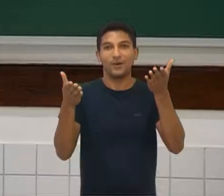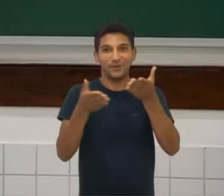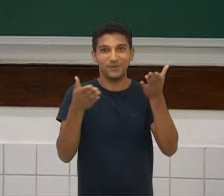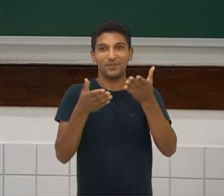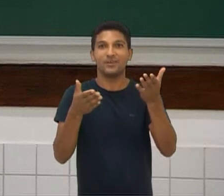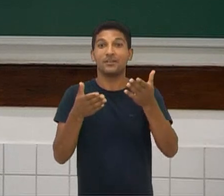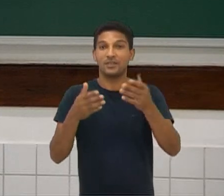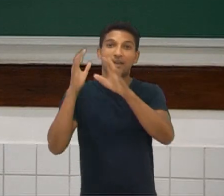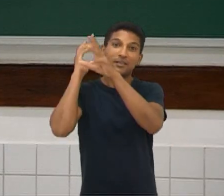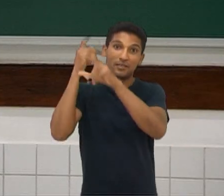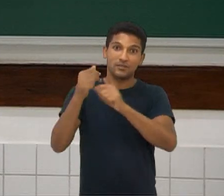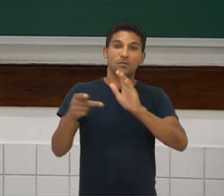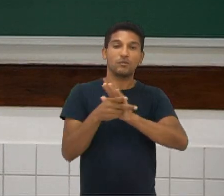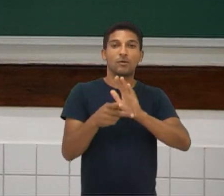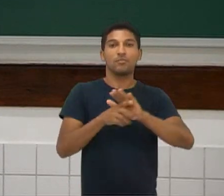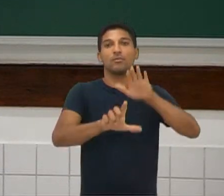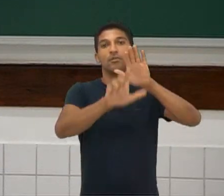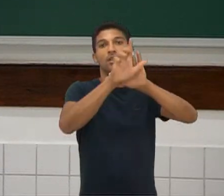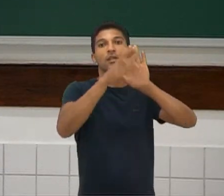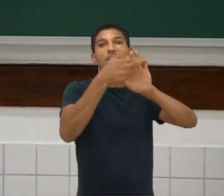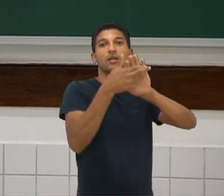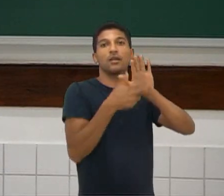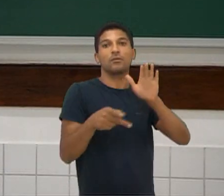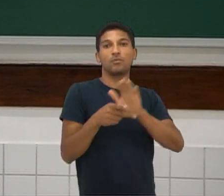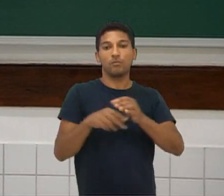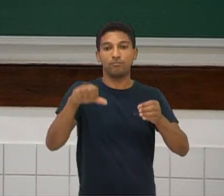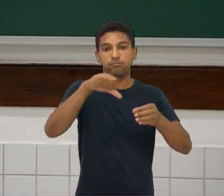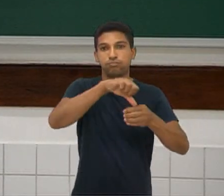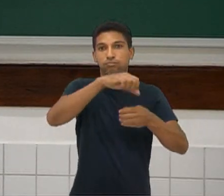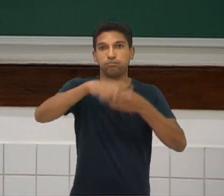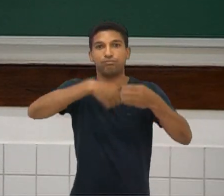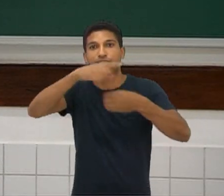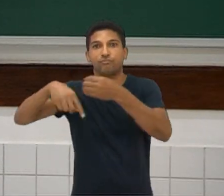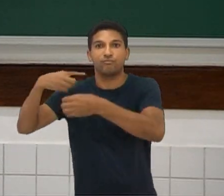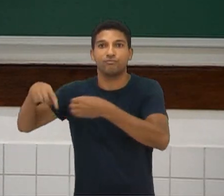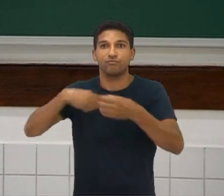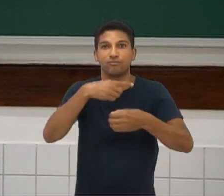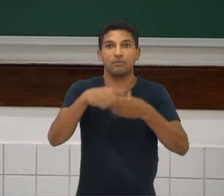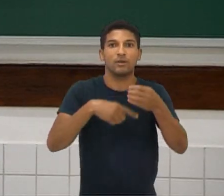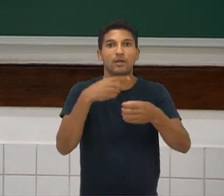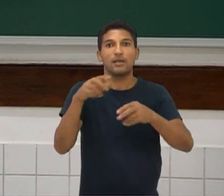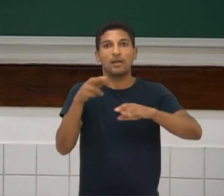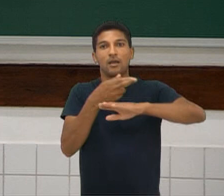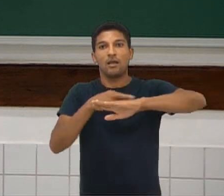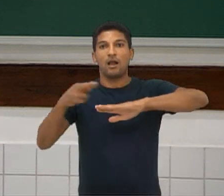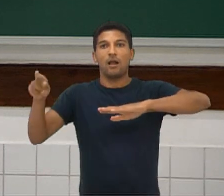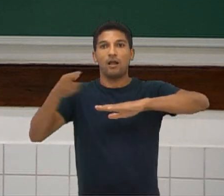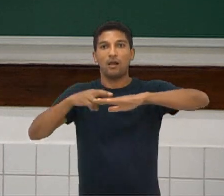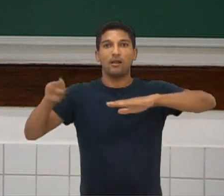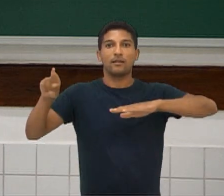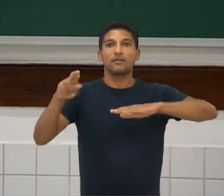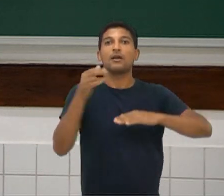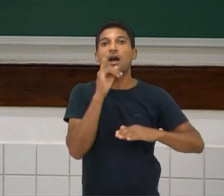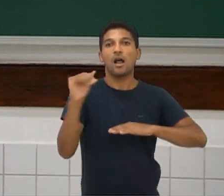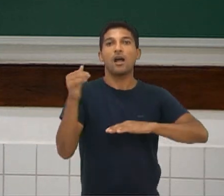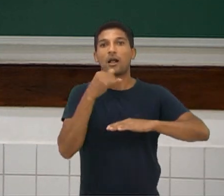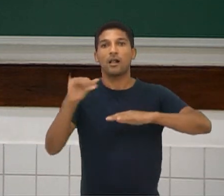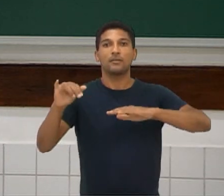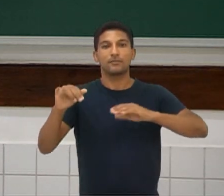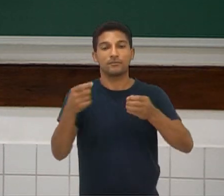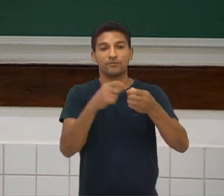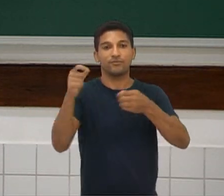foi uma retomada sobre as leis da radioatividade. Falamos um pouquinho também sobre o tempo de meia-vida, além, obviamente, dos